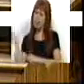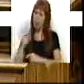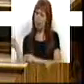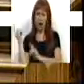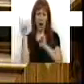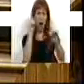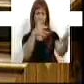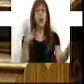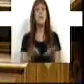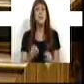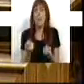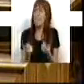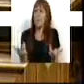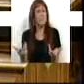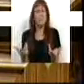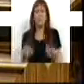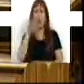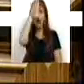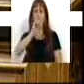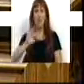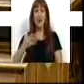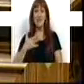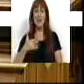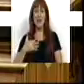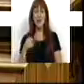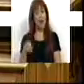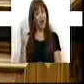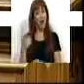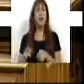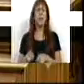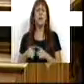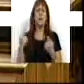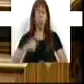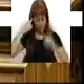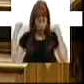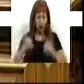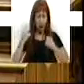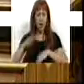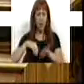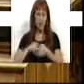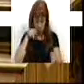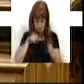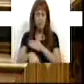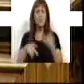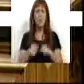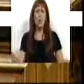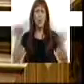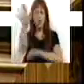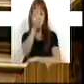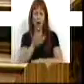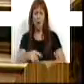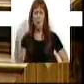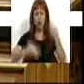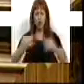deslocações. Como se fosse pouco, o governo PSD-CDS ainda teimou em fazer entrar o novo